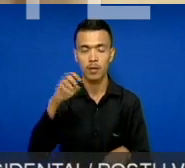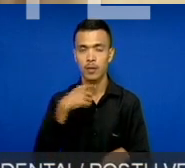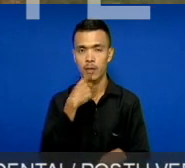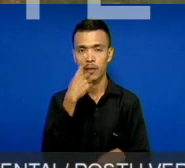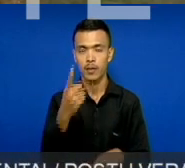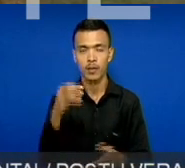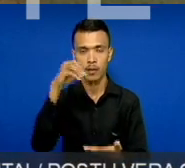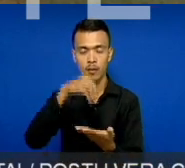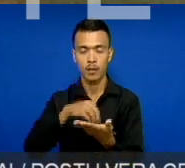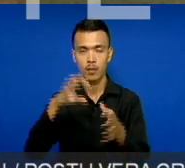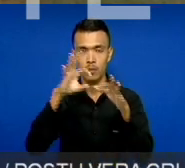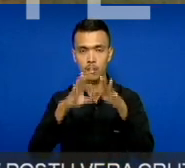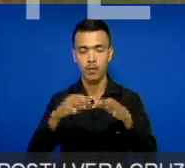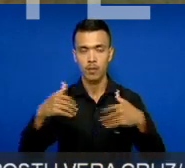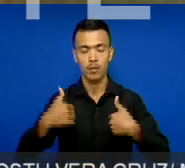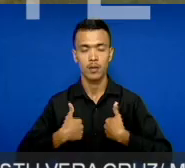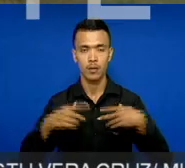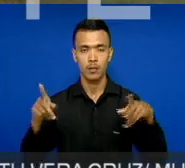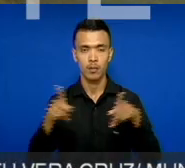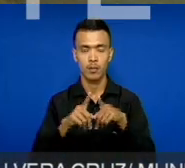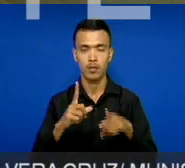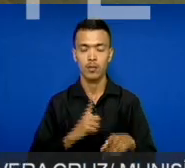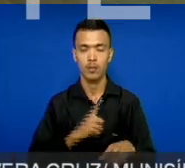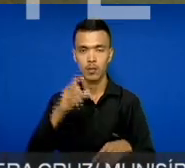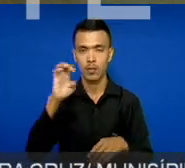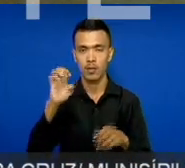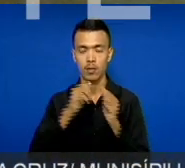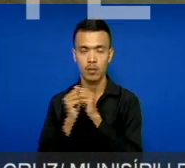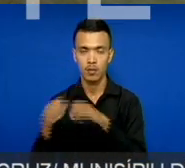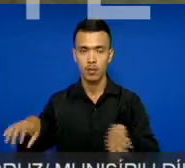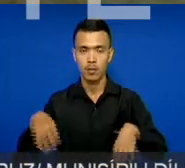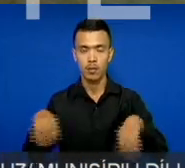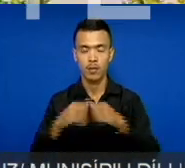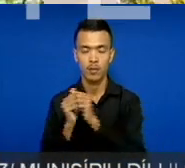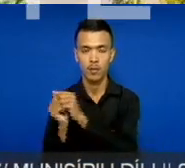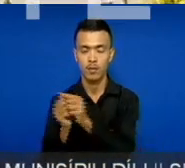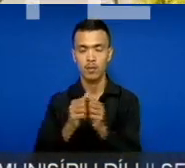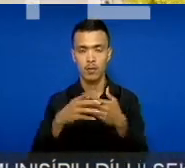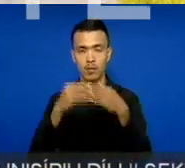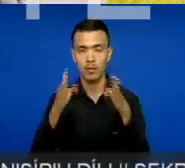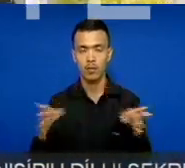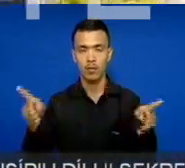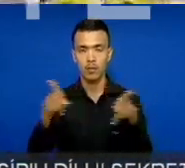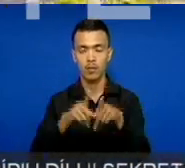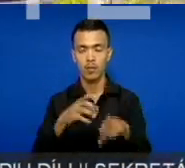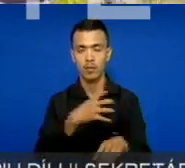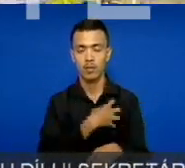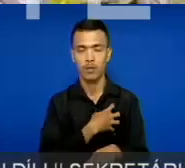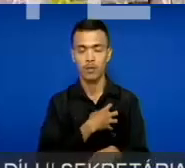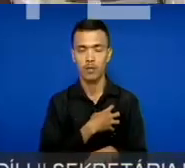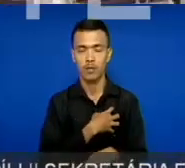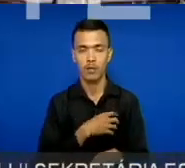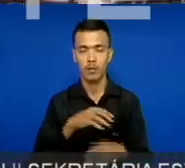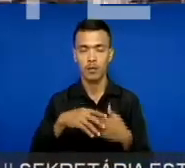Objetivo destaca pessoal Siraba e posto Lekidoe. Ato serviço ramuto com a autoridade posto, PNTL Esquadra, inclui liderança suco